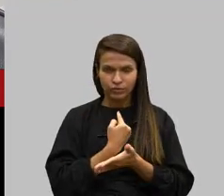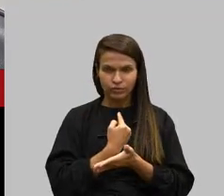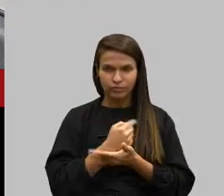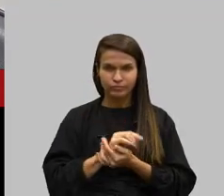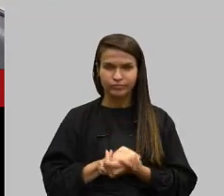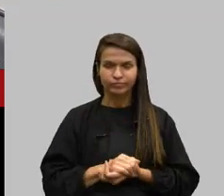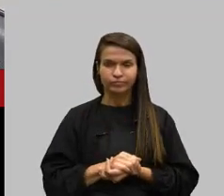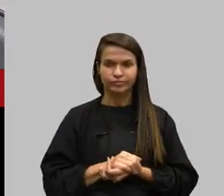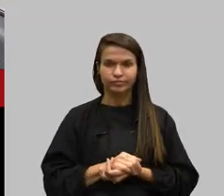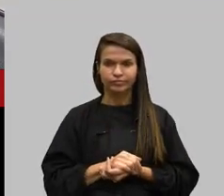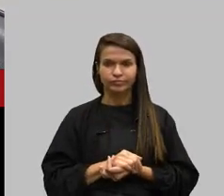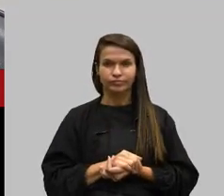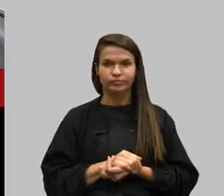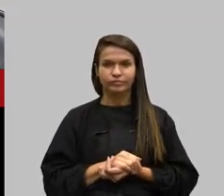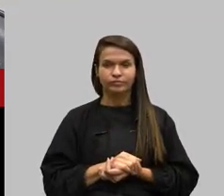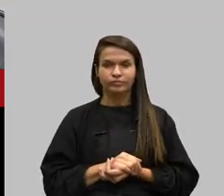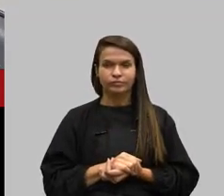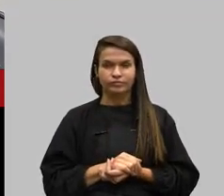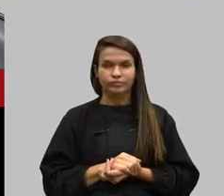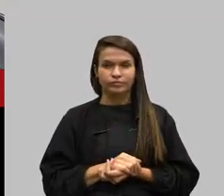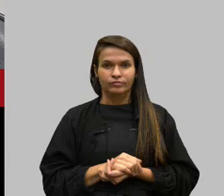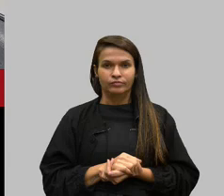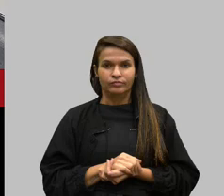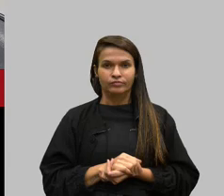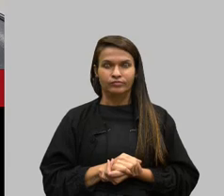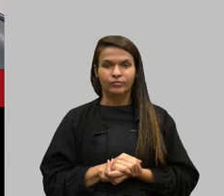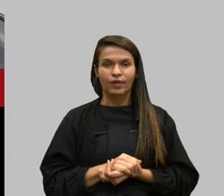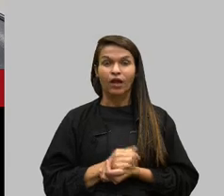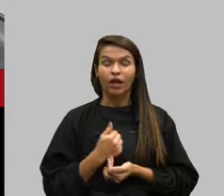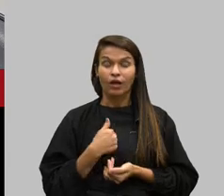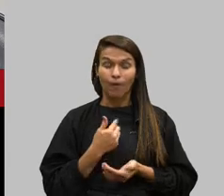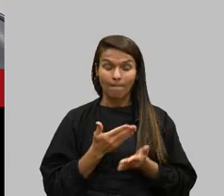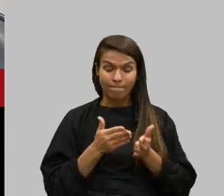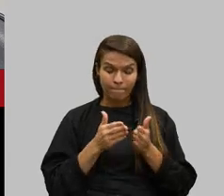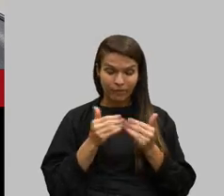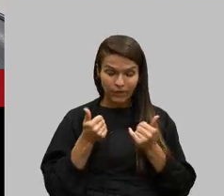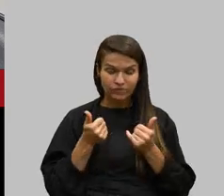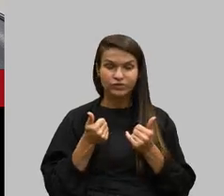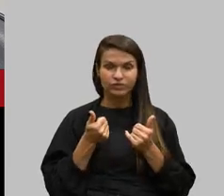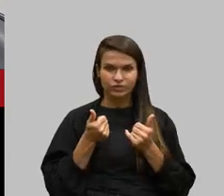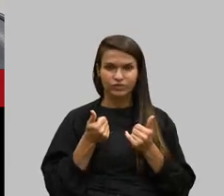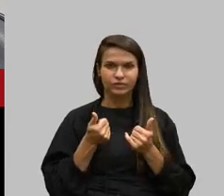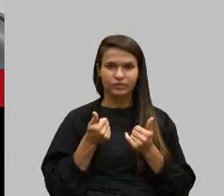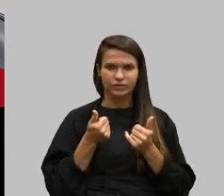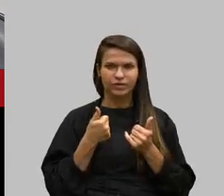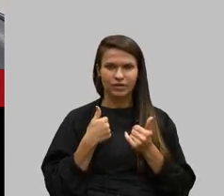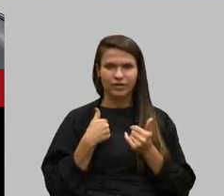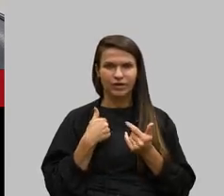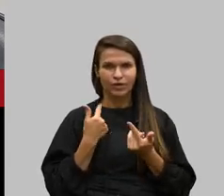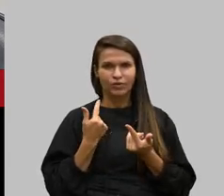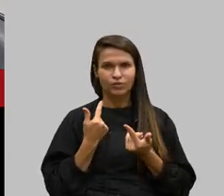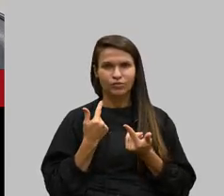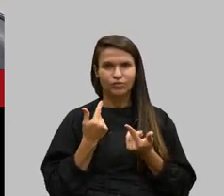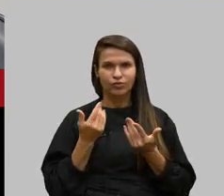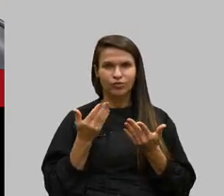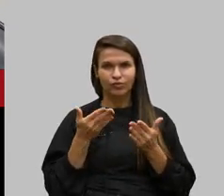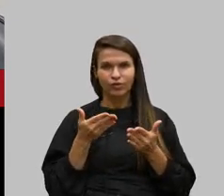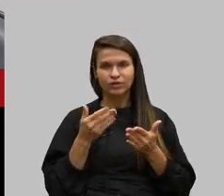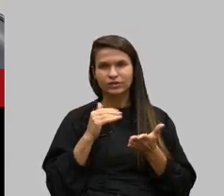perguntou que eu lhe pediria essa Eu realmente estou mais por fora dela